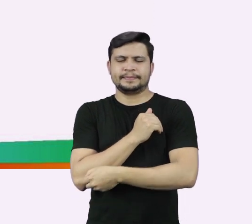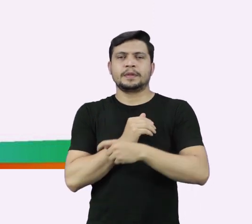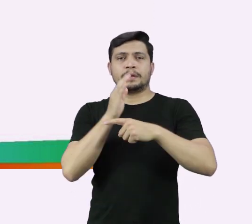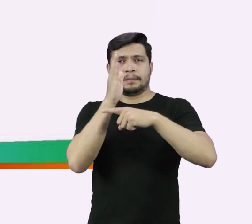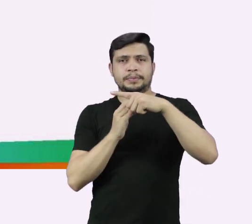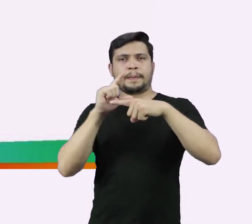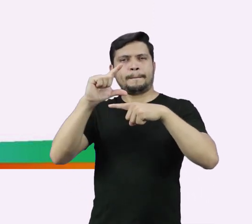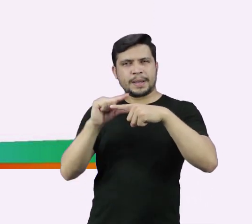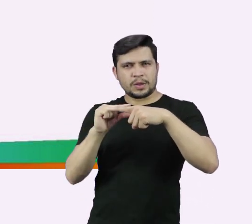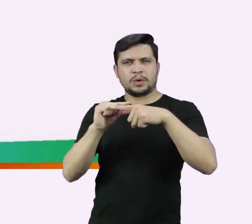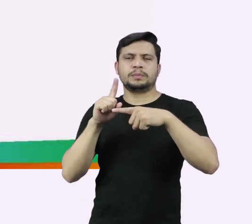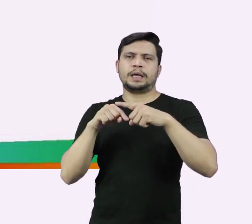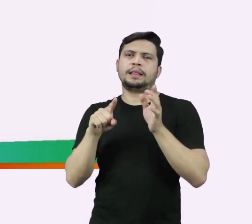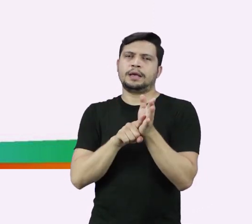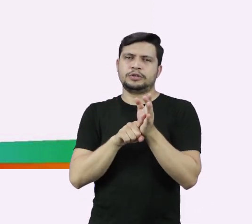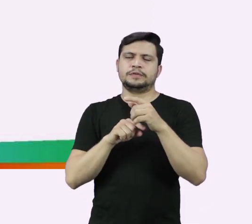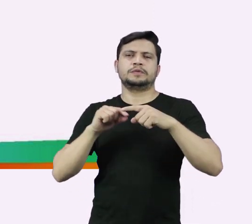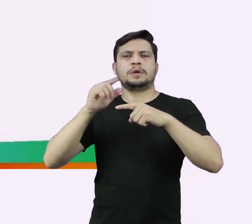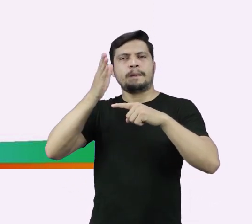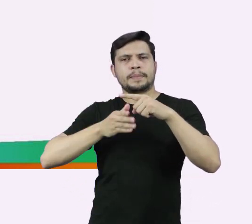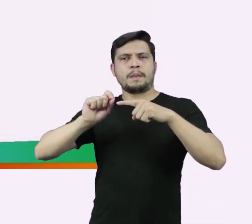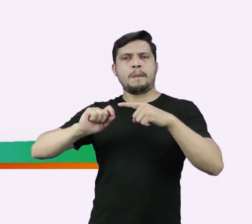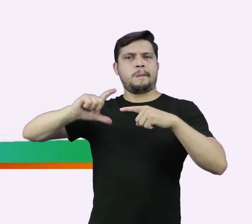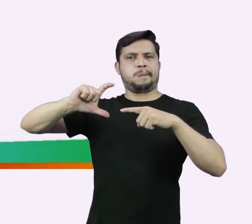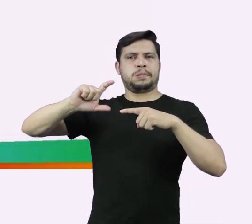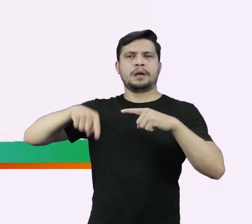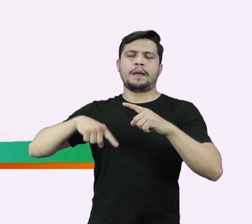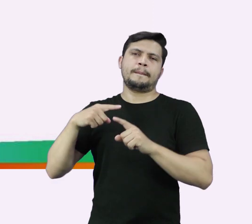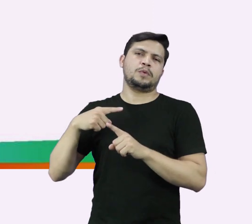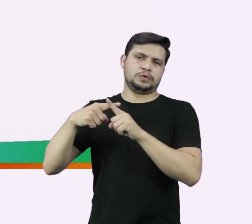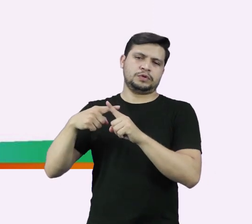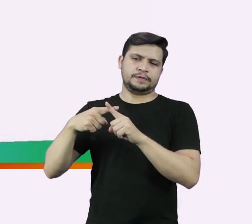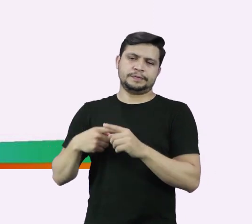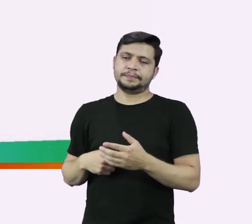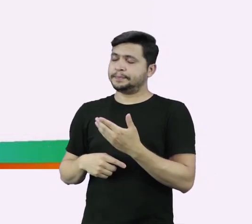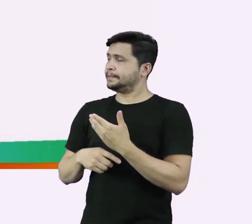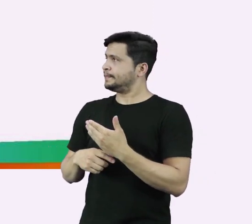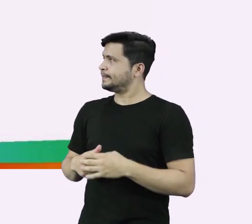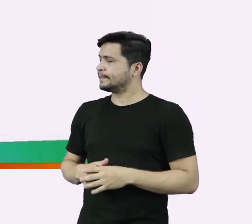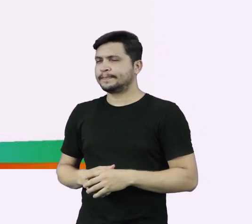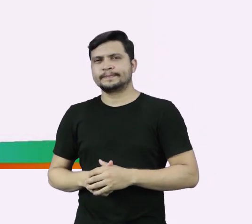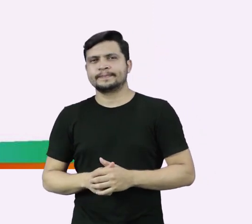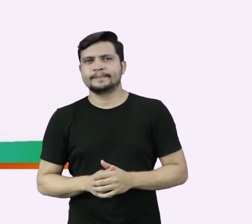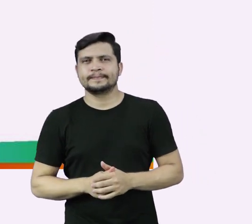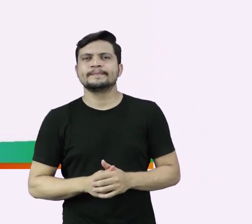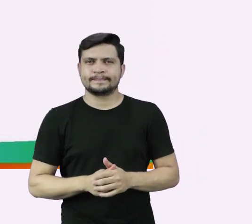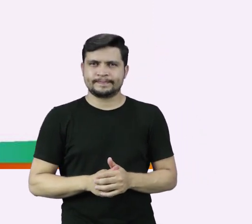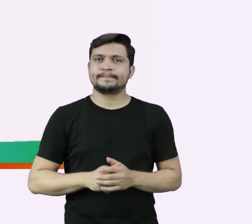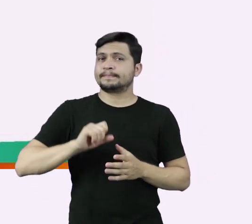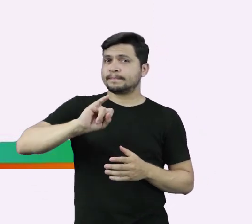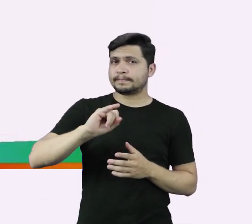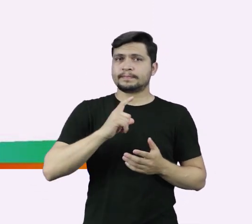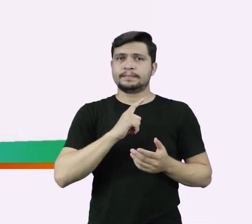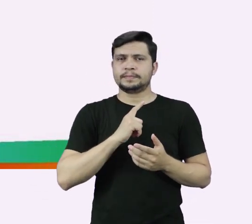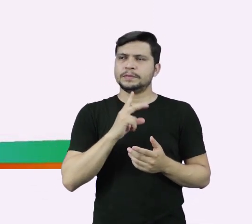polo negativo e o maior seria o polo positivo. Então, ali eu teria duas baterias conectadas uma na outra em série. Se eu tiver, por